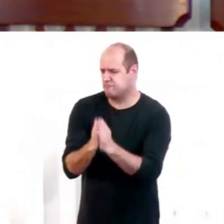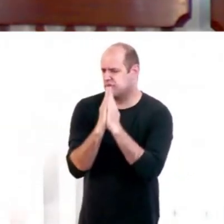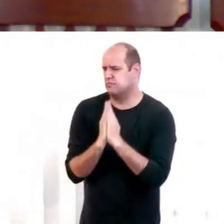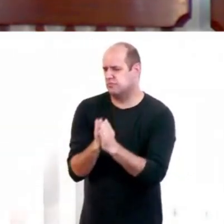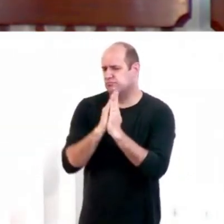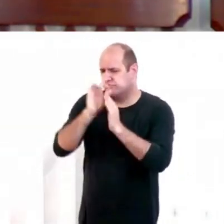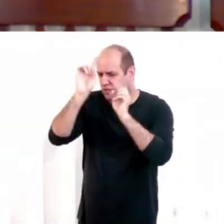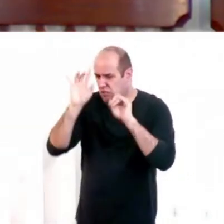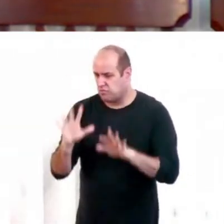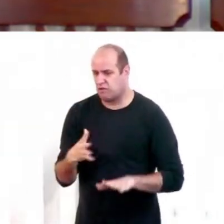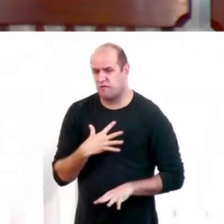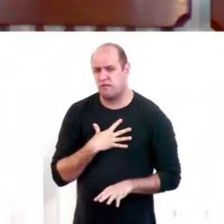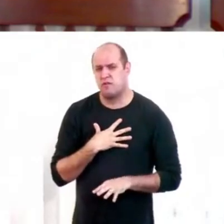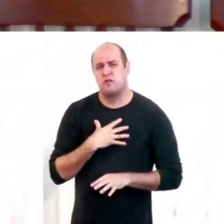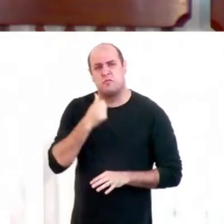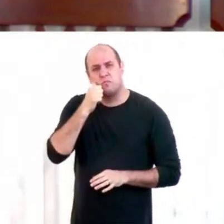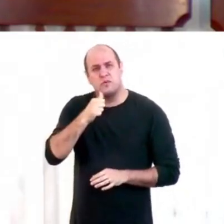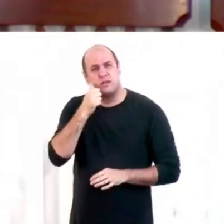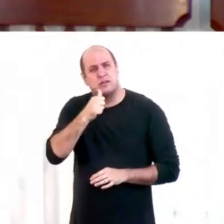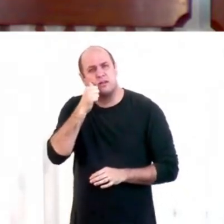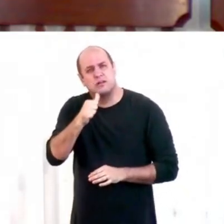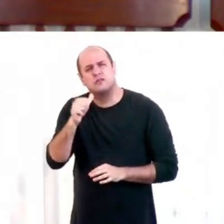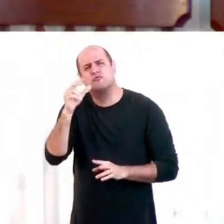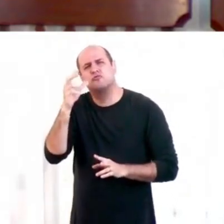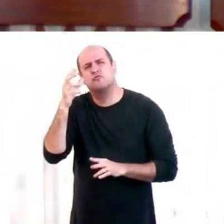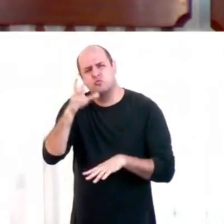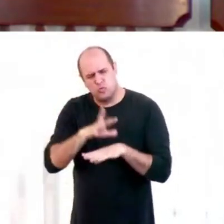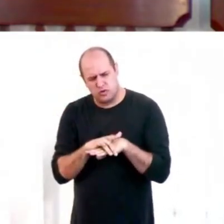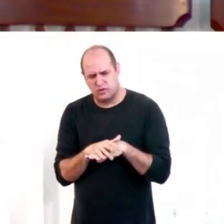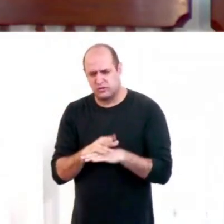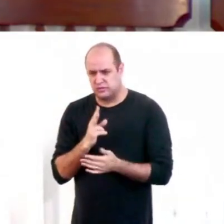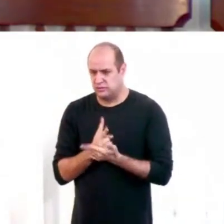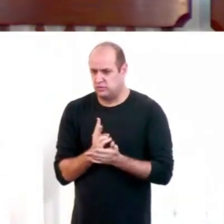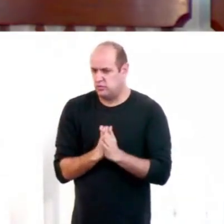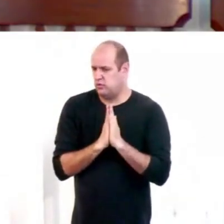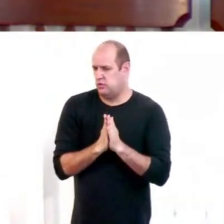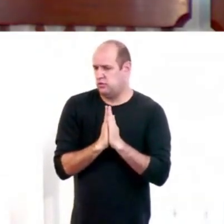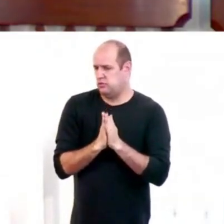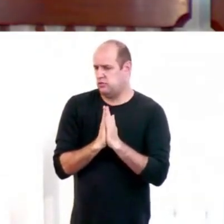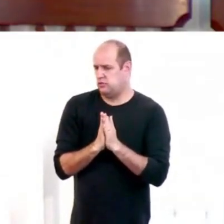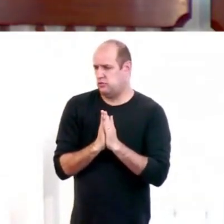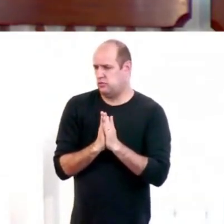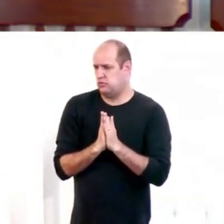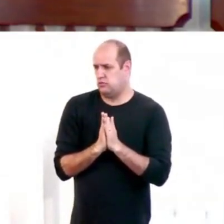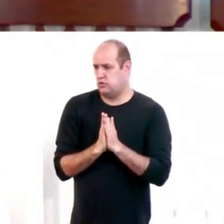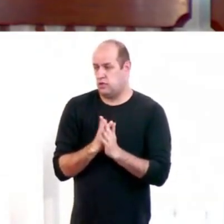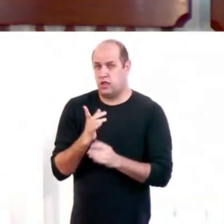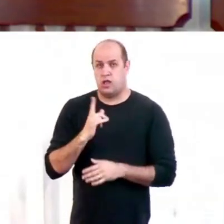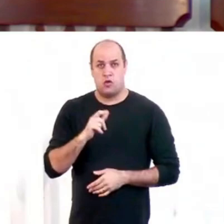menina, e toda vez que orávamos, as enfermeiras diziam: algo está acontecendo